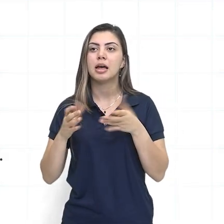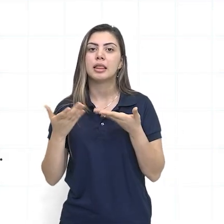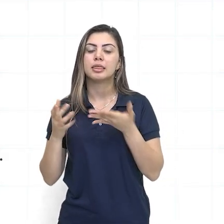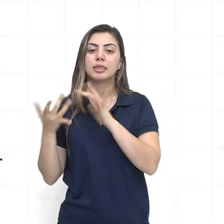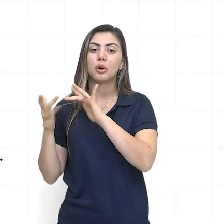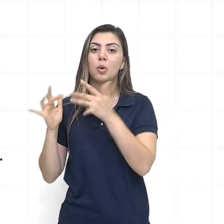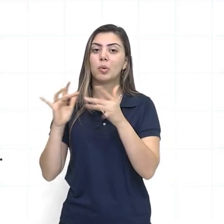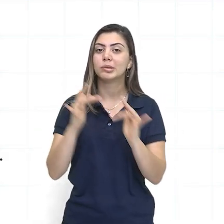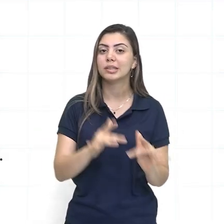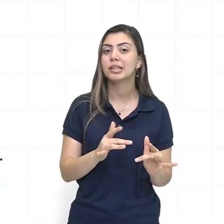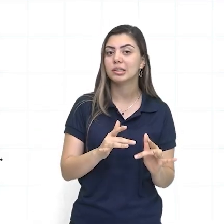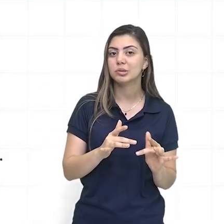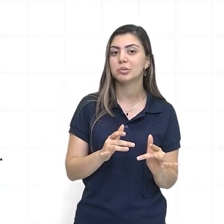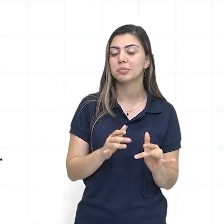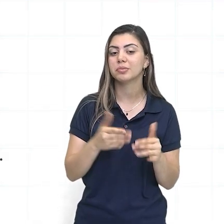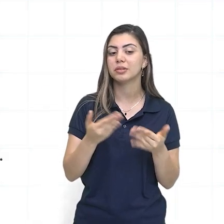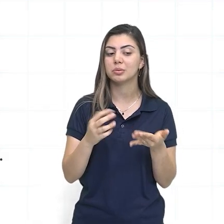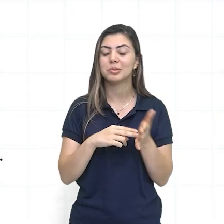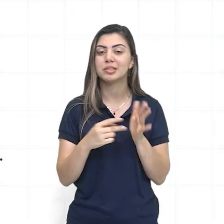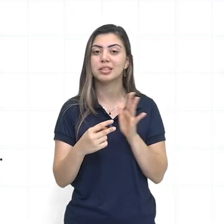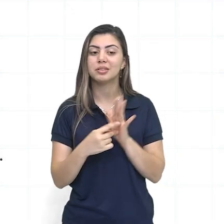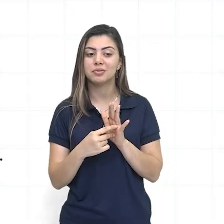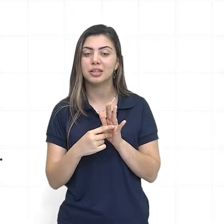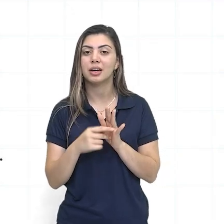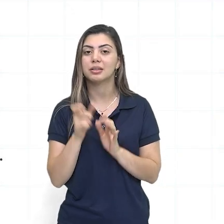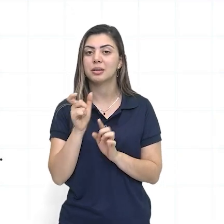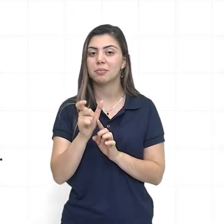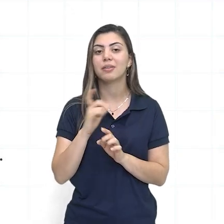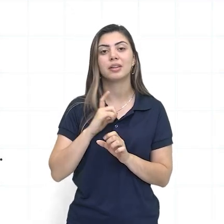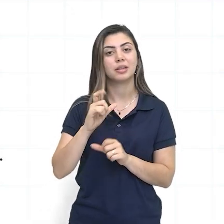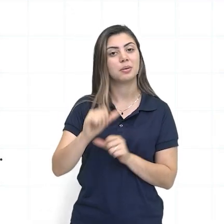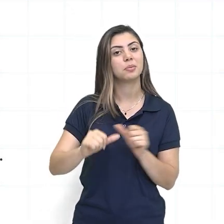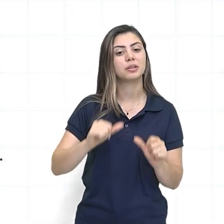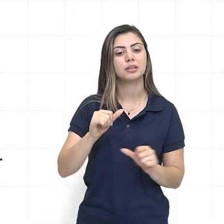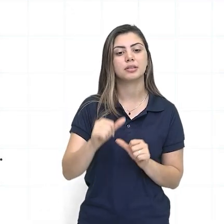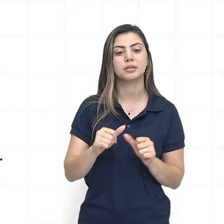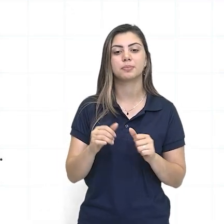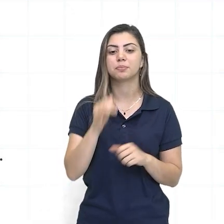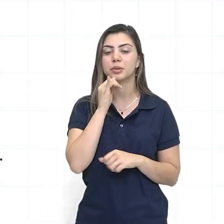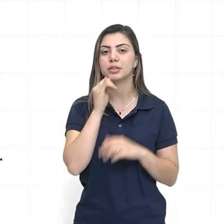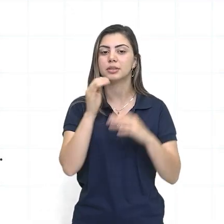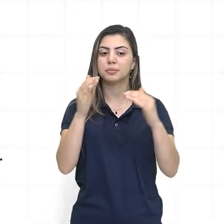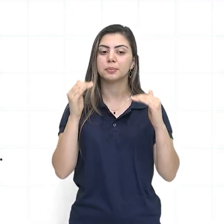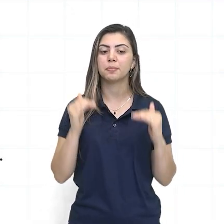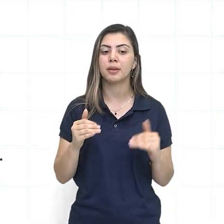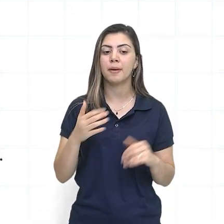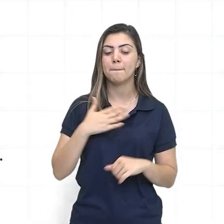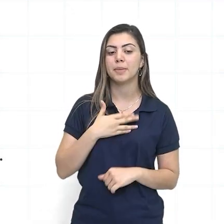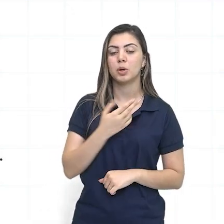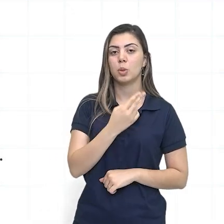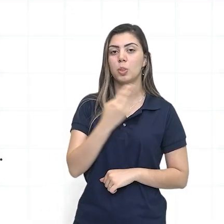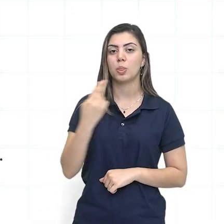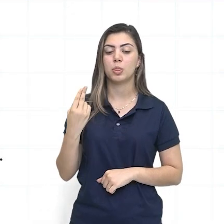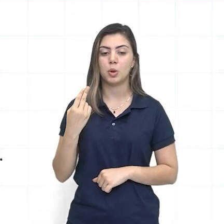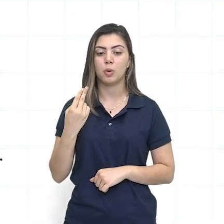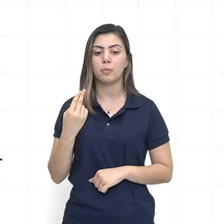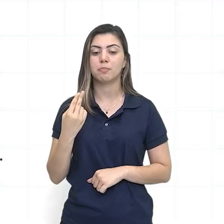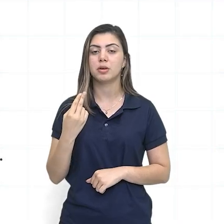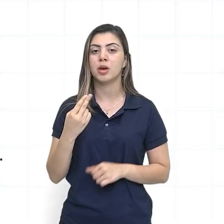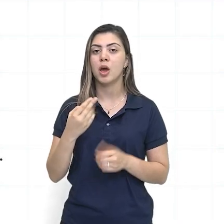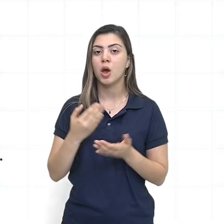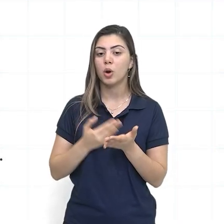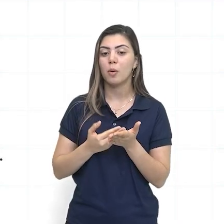cada texto, o significado das palavras vão mudando. Meu nome começa com a letra D. Observe